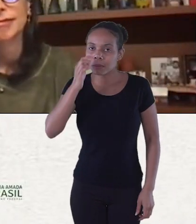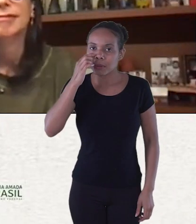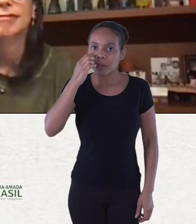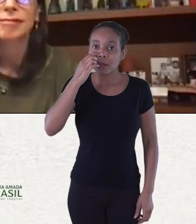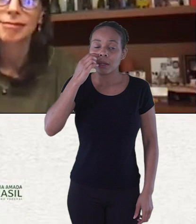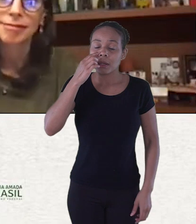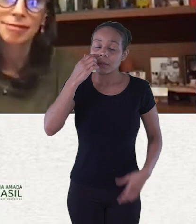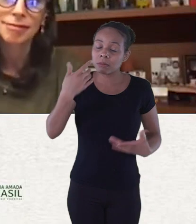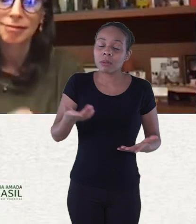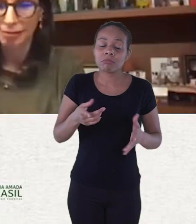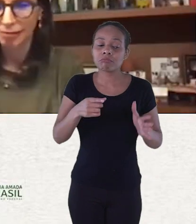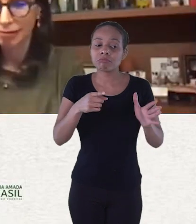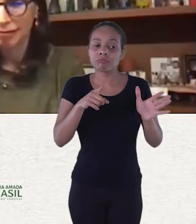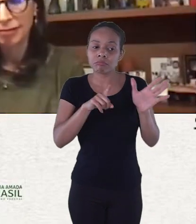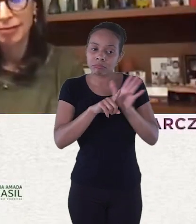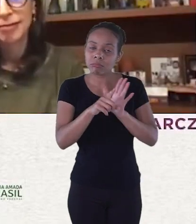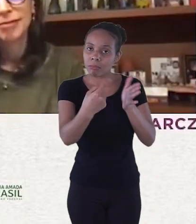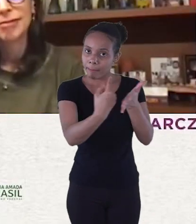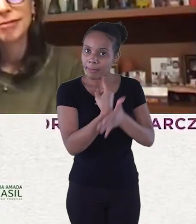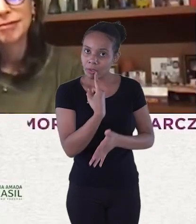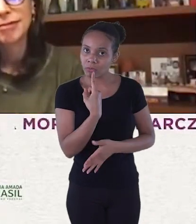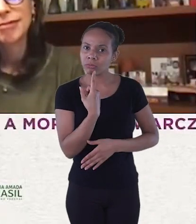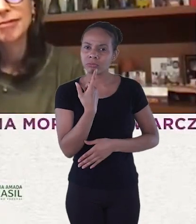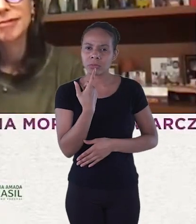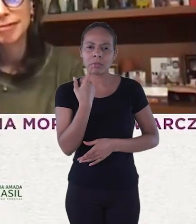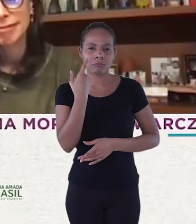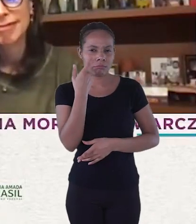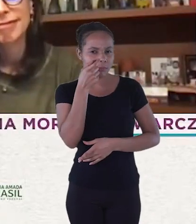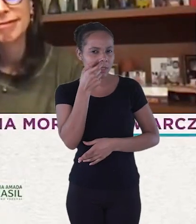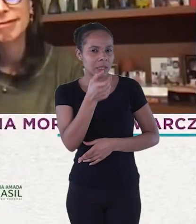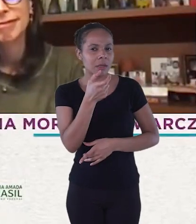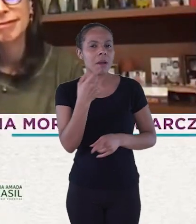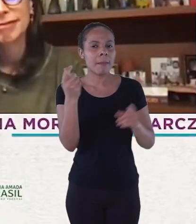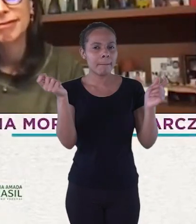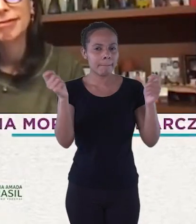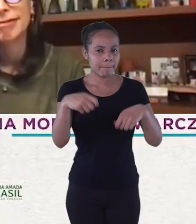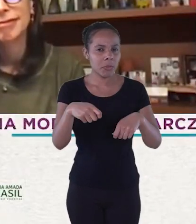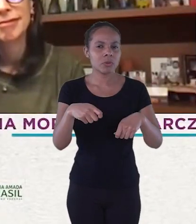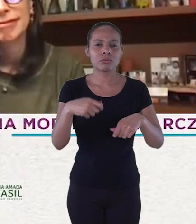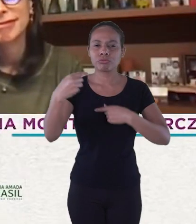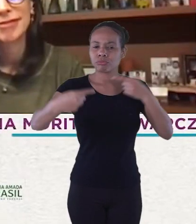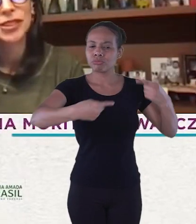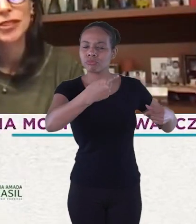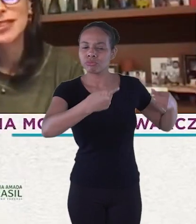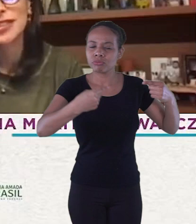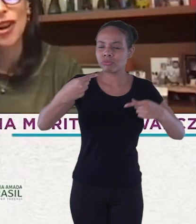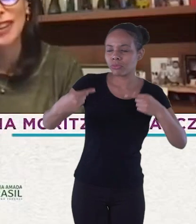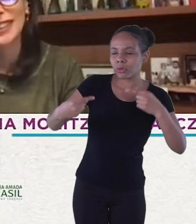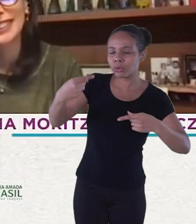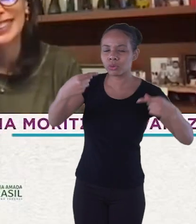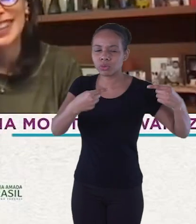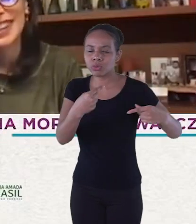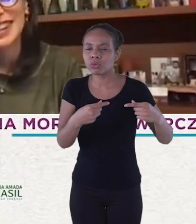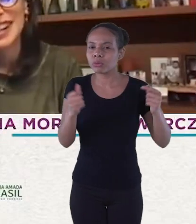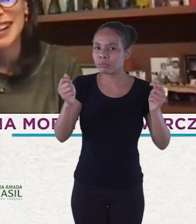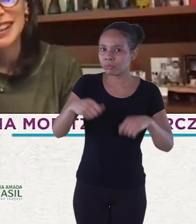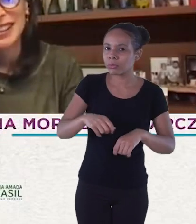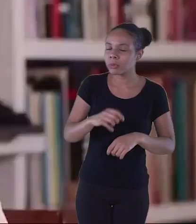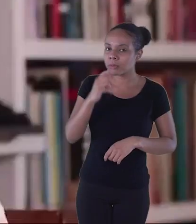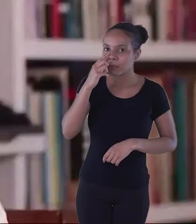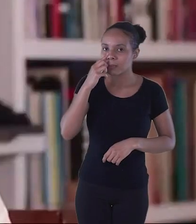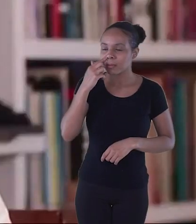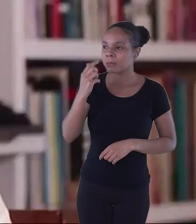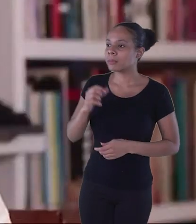que a tua pergunta suscita a gente discutir aqui. Daria para fazer um programa só sobre isso, viu, Afonso? Dá